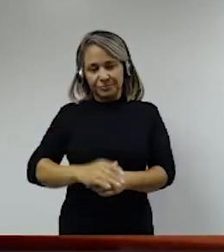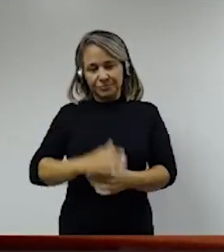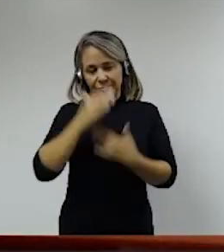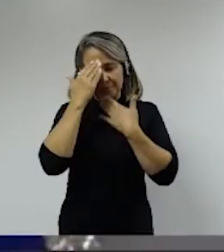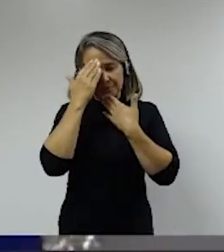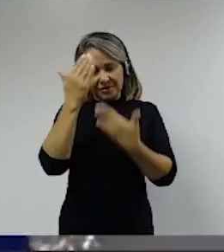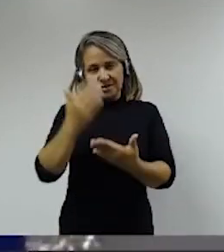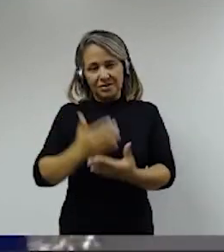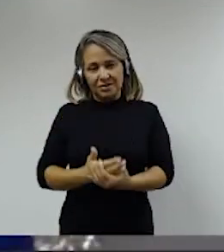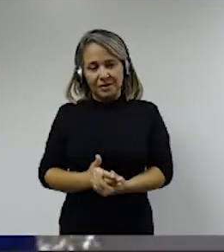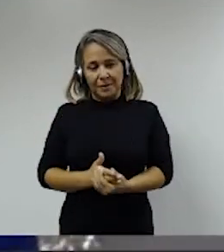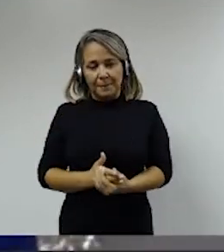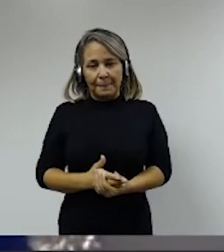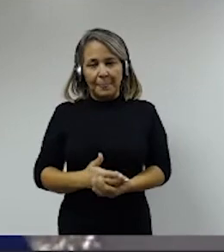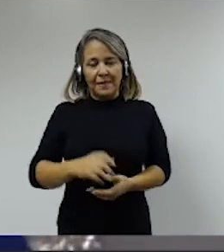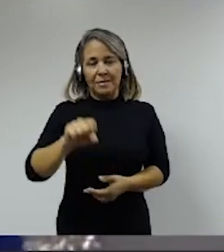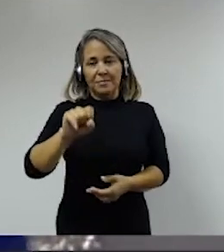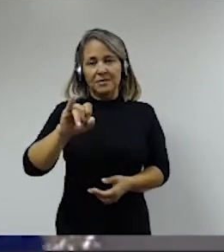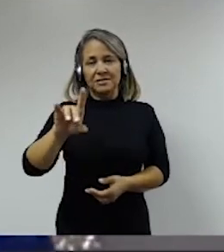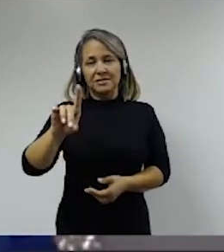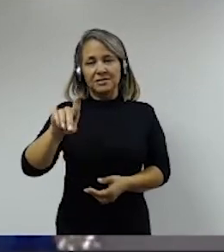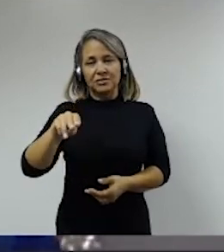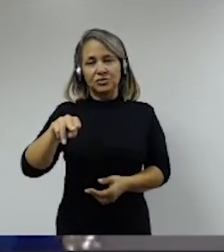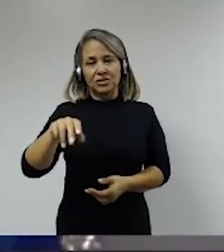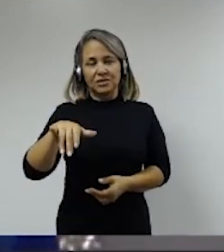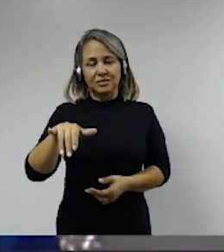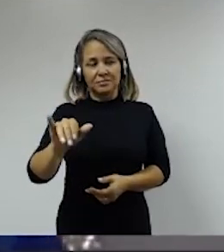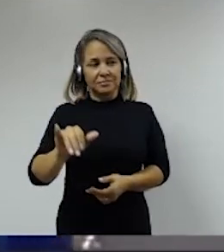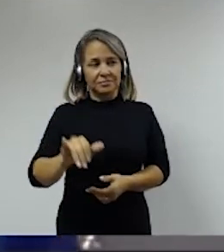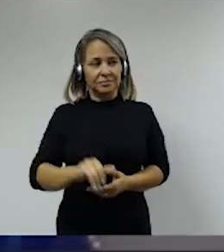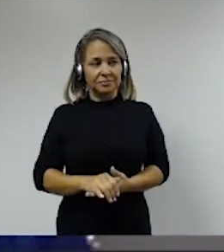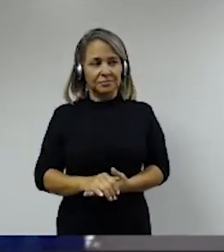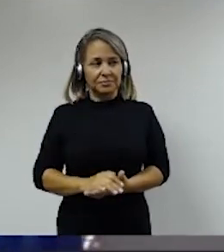Muito obrigado, Sidney Sanches, sua